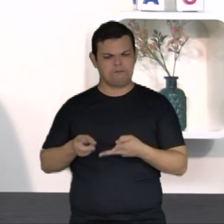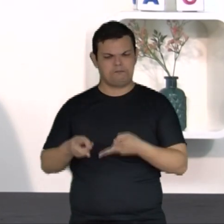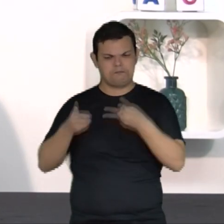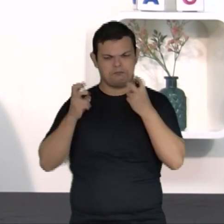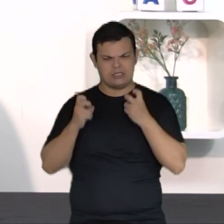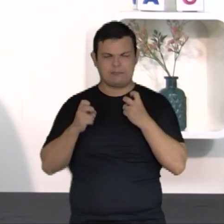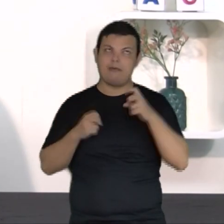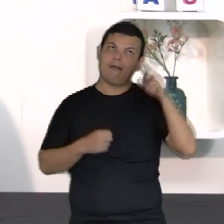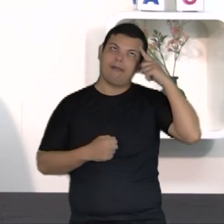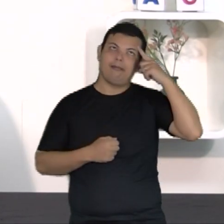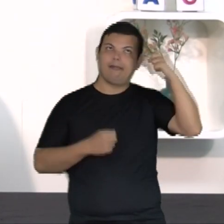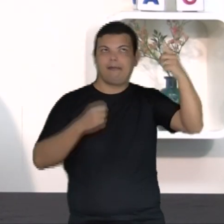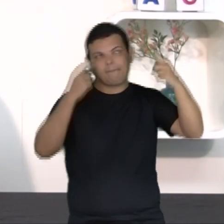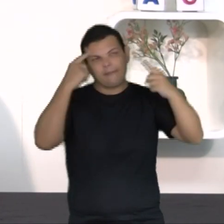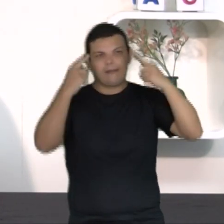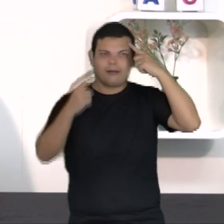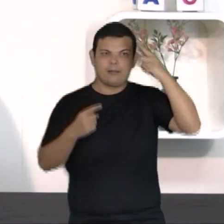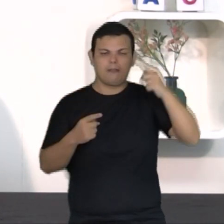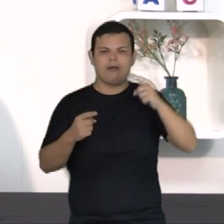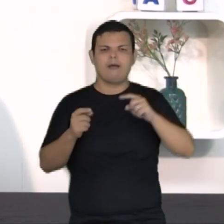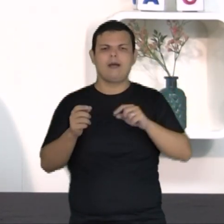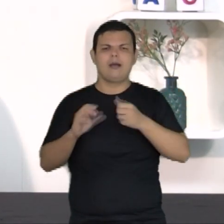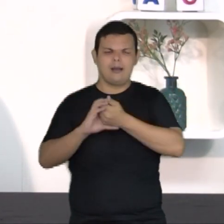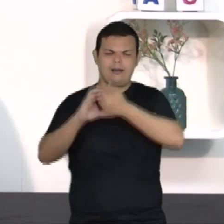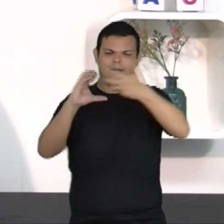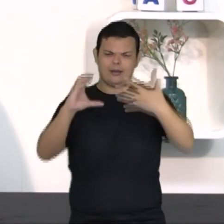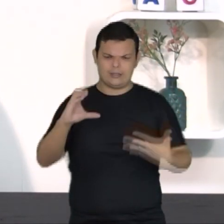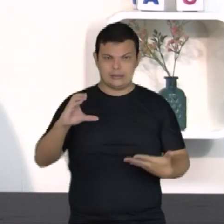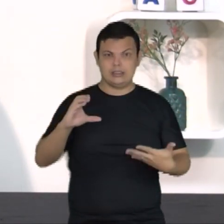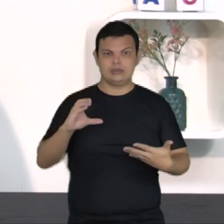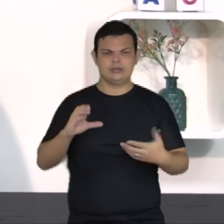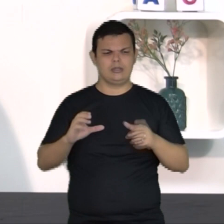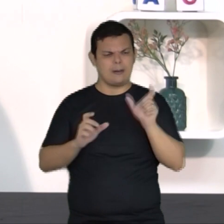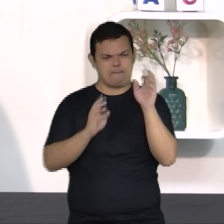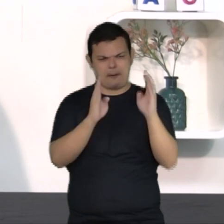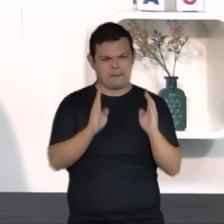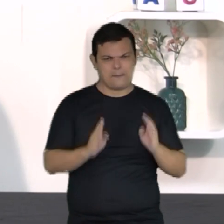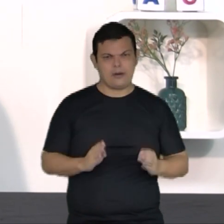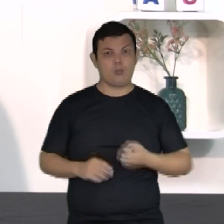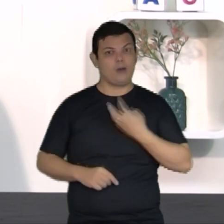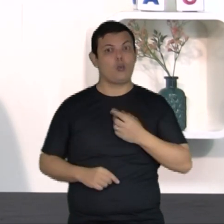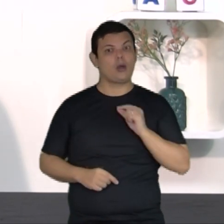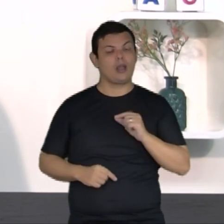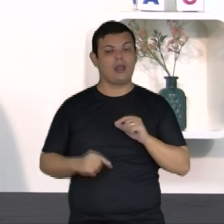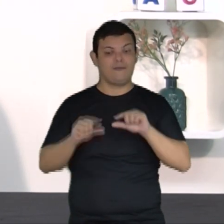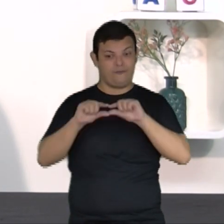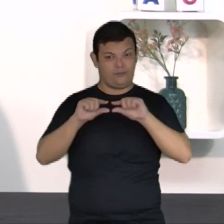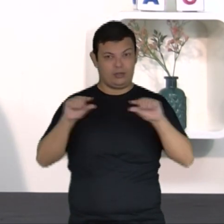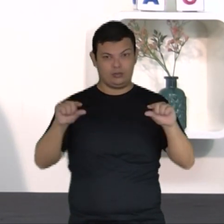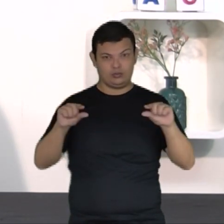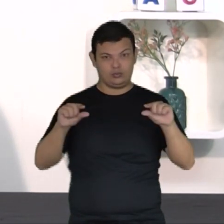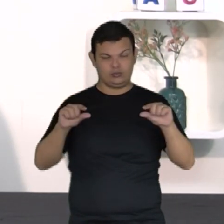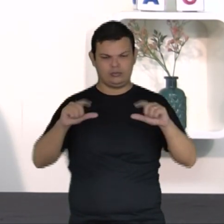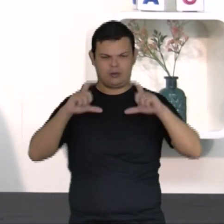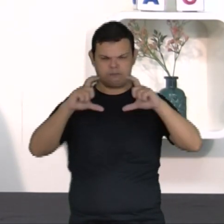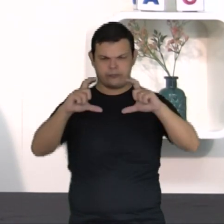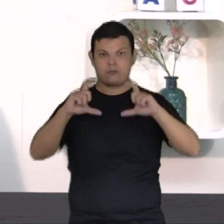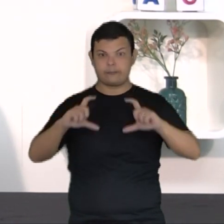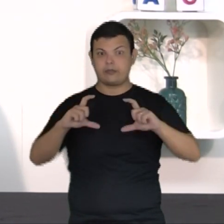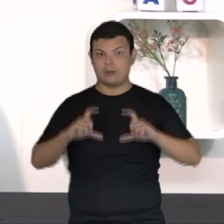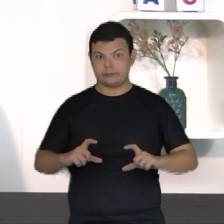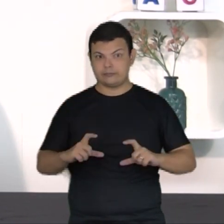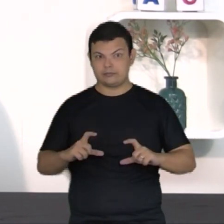gente lembre, que as principais características estruturais dos poemas são os versos, as estrofes,